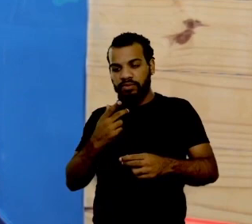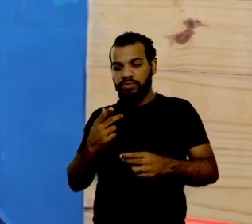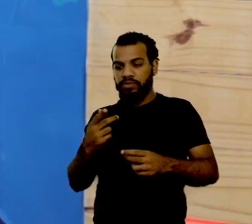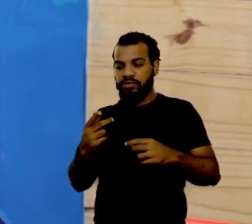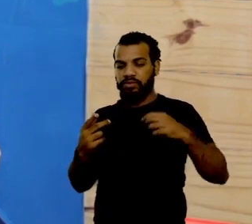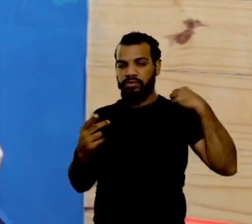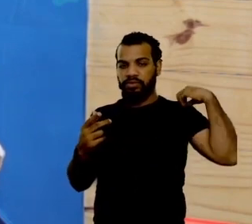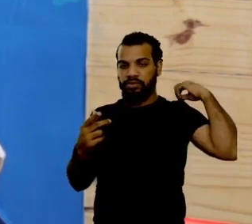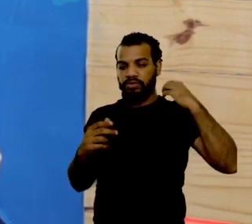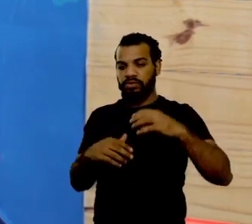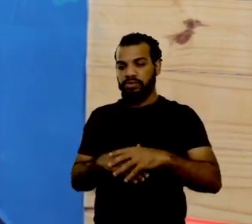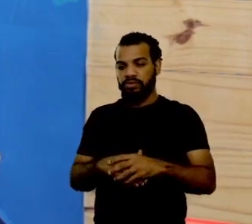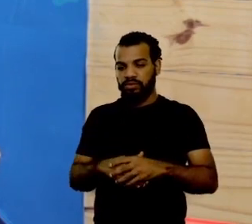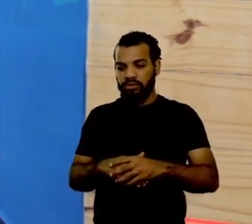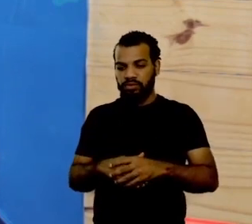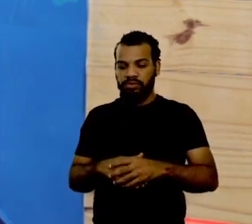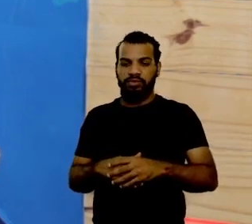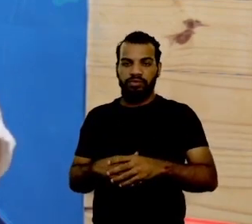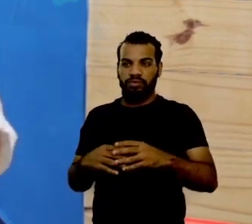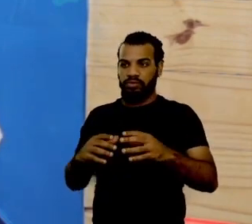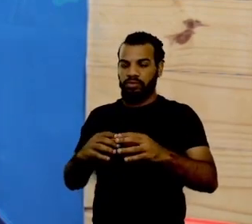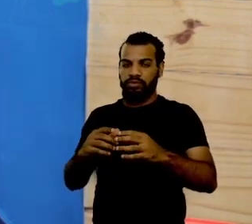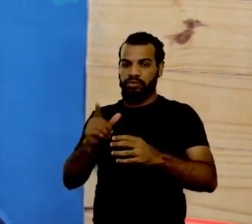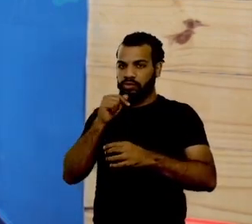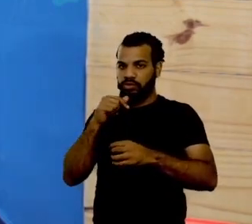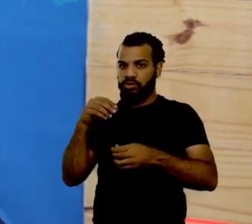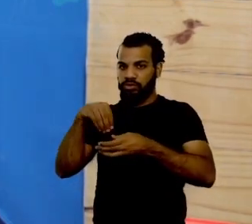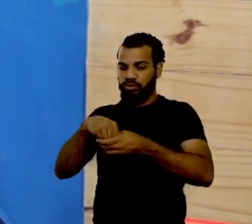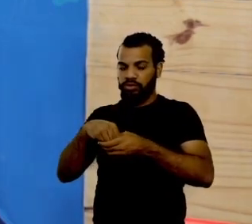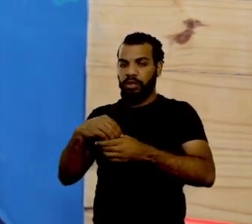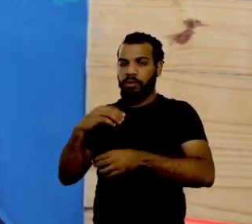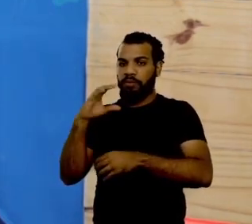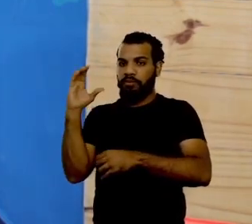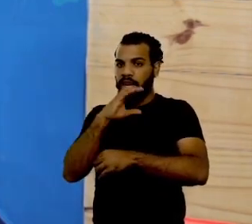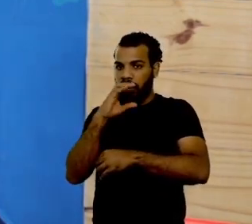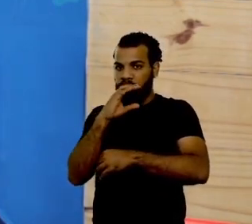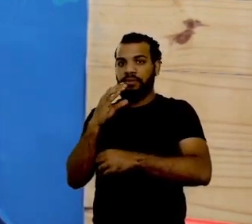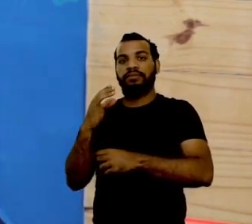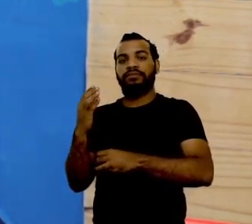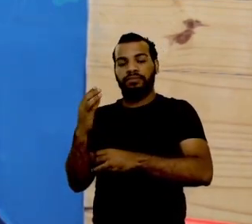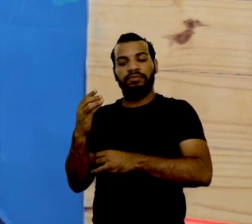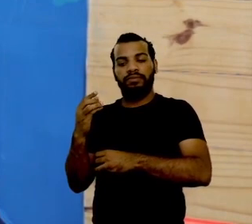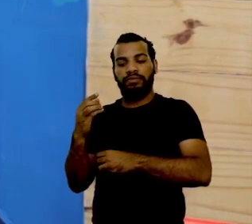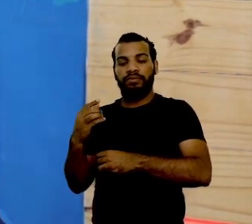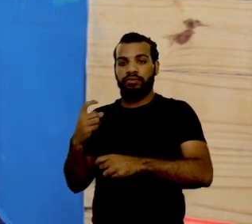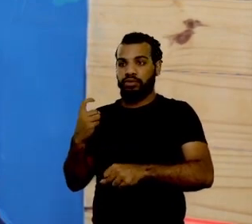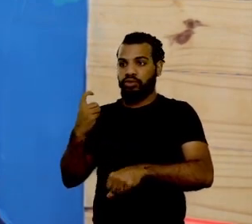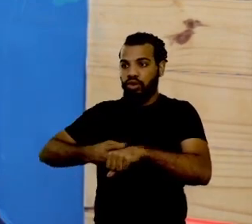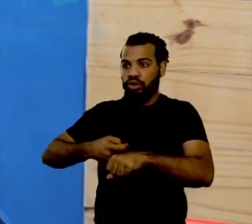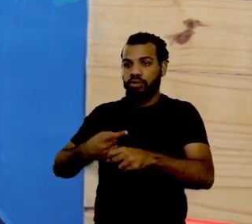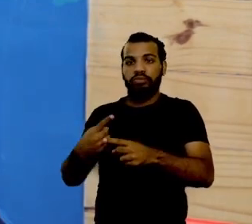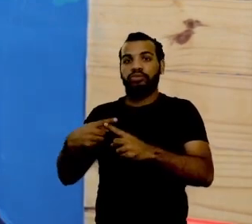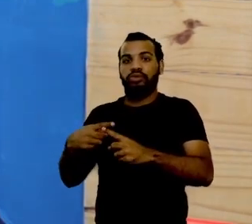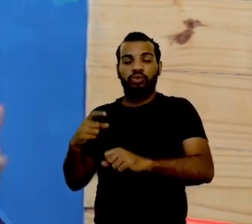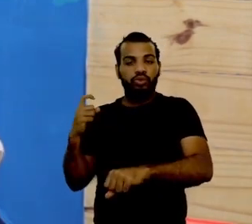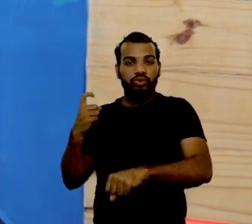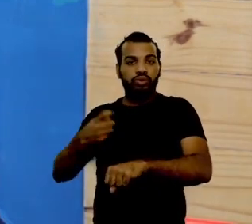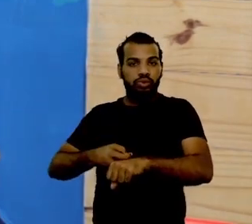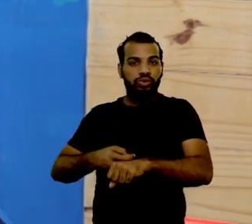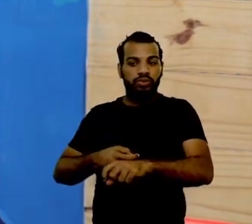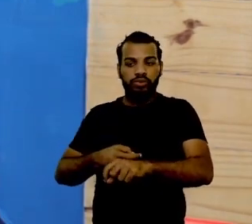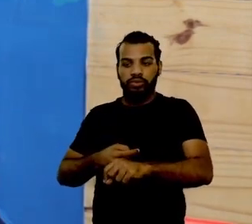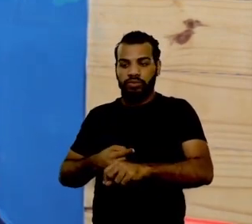em geral, se dilatam mais rápido, porque vamos analisar no sólido. No sólido, a gente aprendeu lá na física